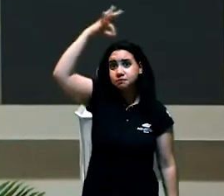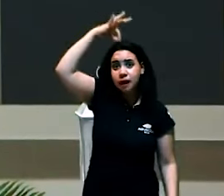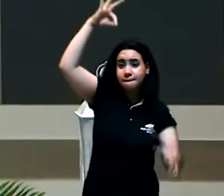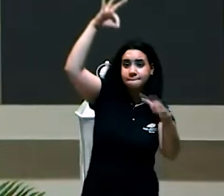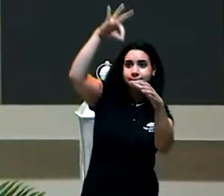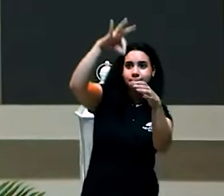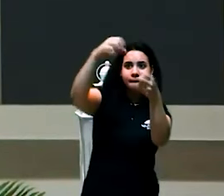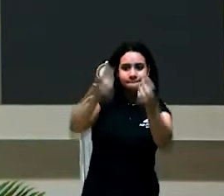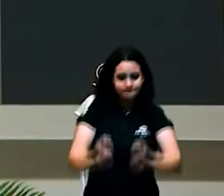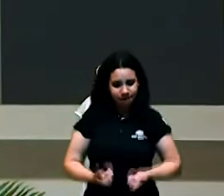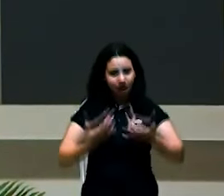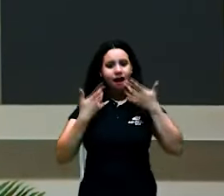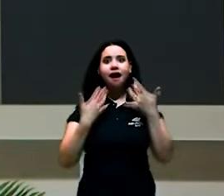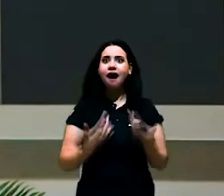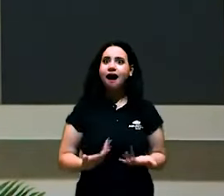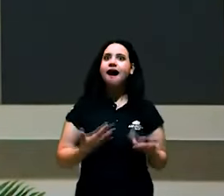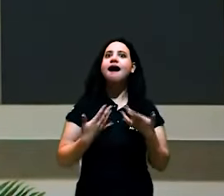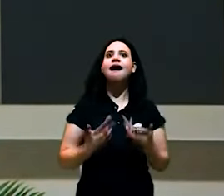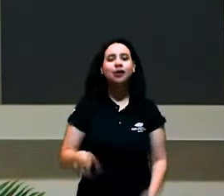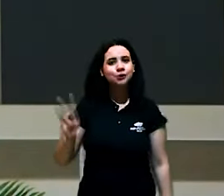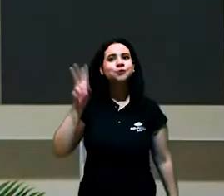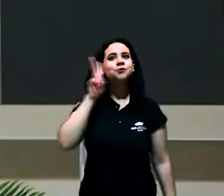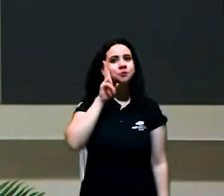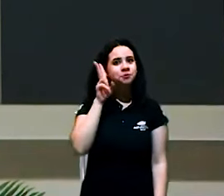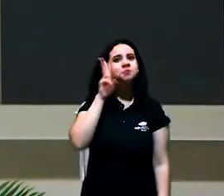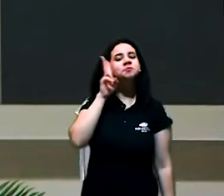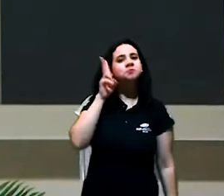E foi dali que veio os missionários para o Brasil.